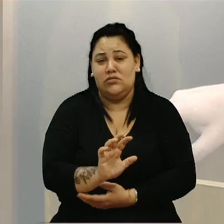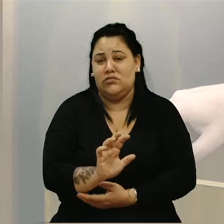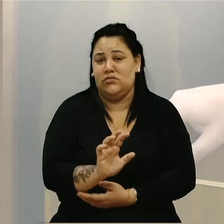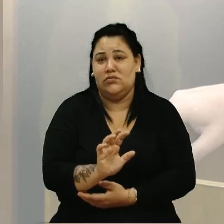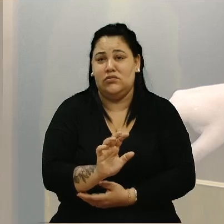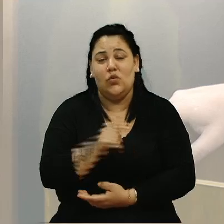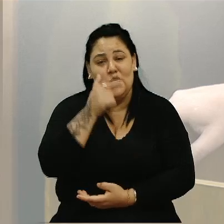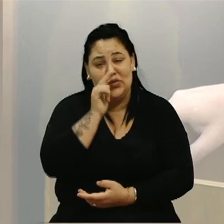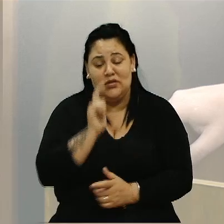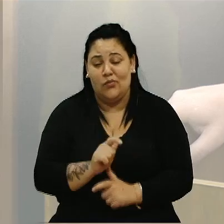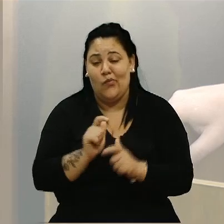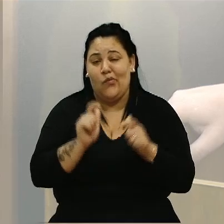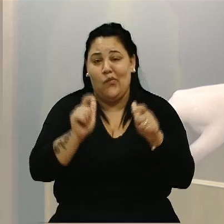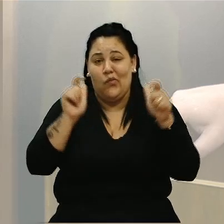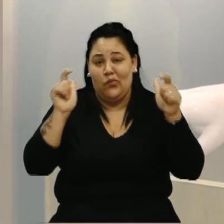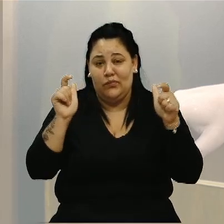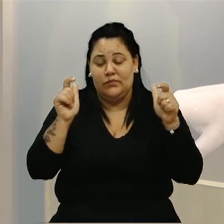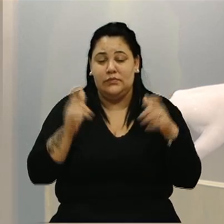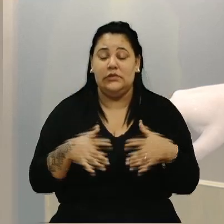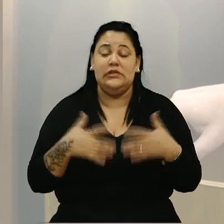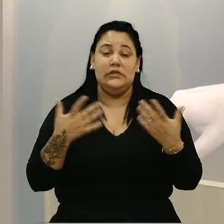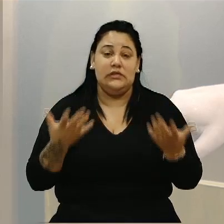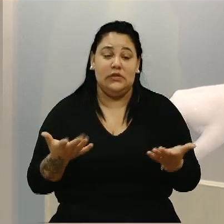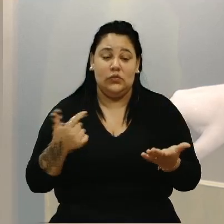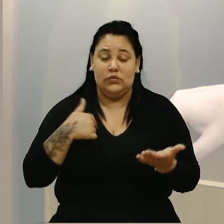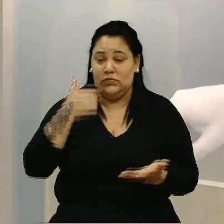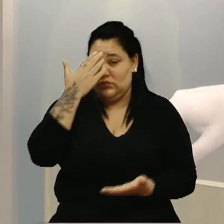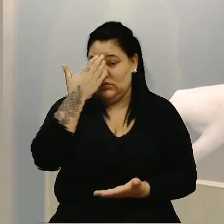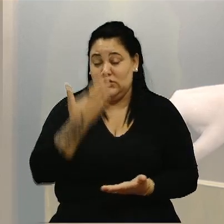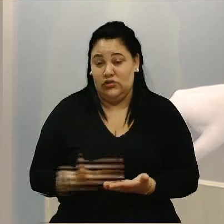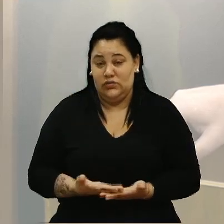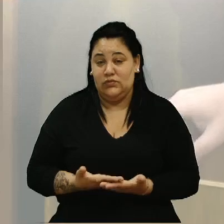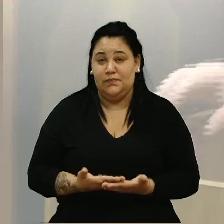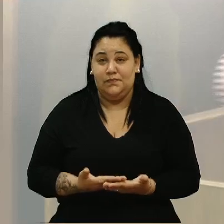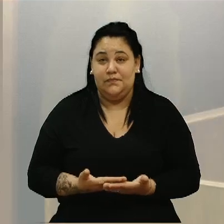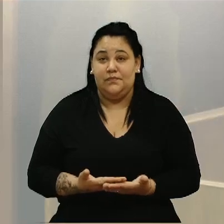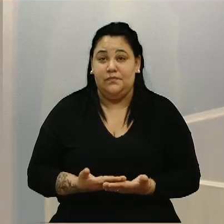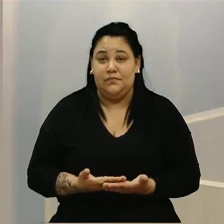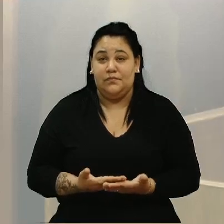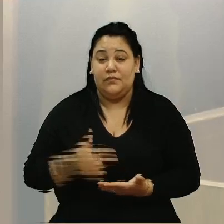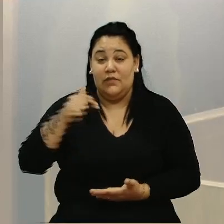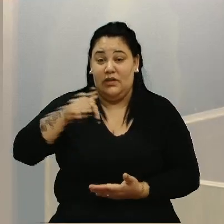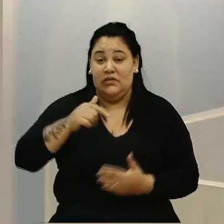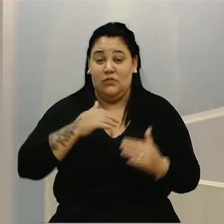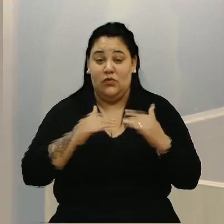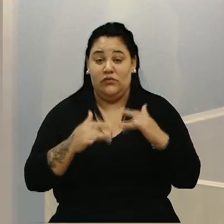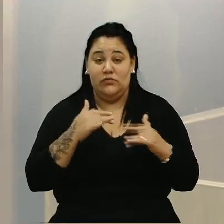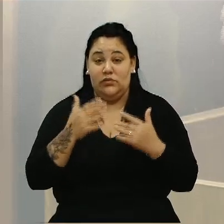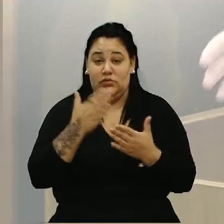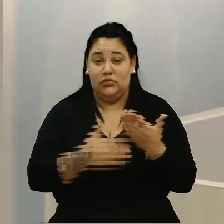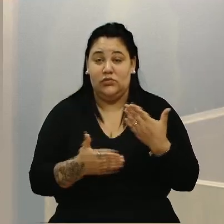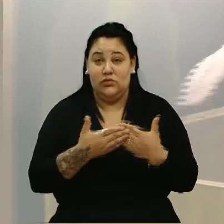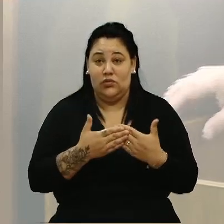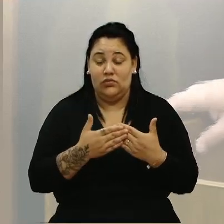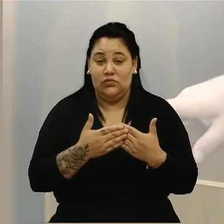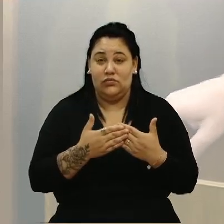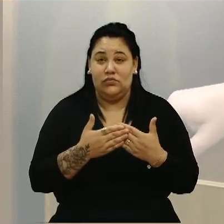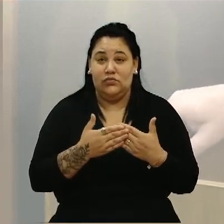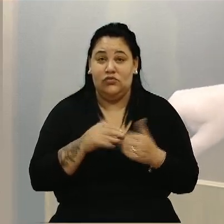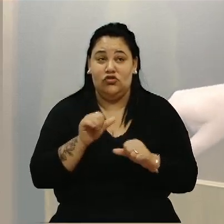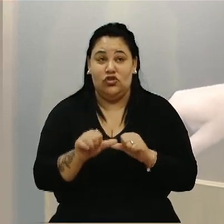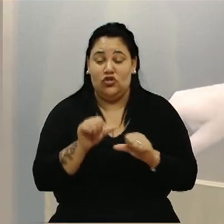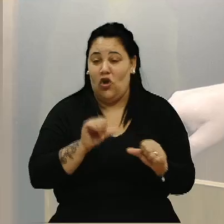tamanho hoje. Então, eu acredito que esse movimento todo da alternância no